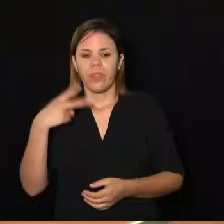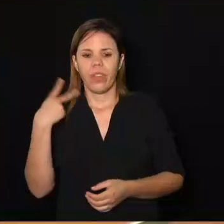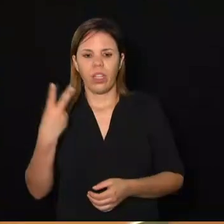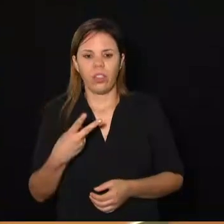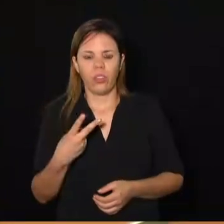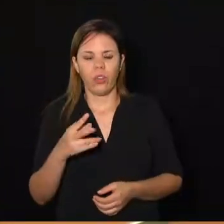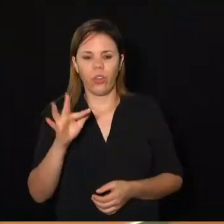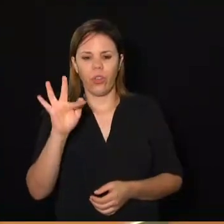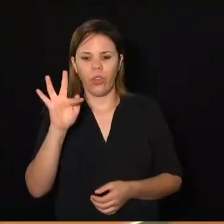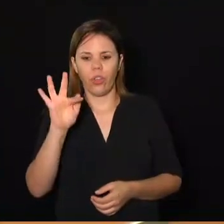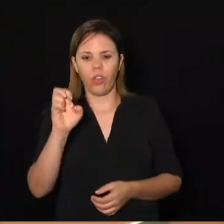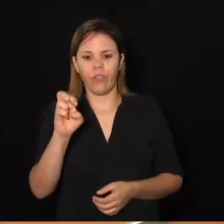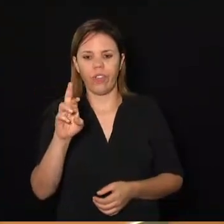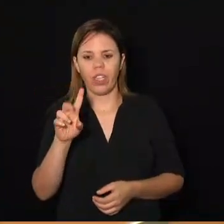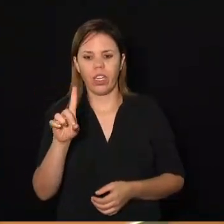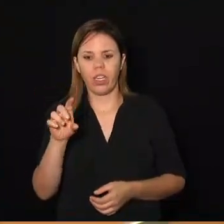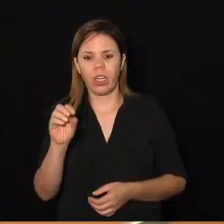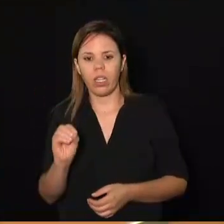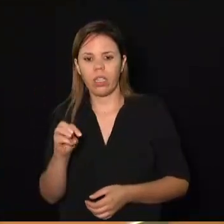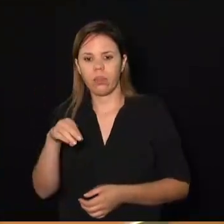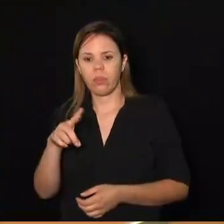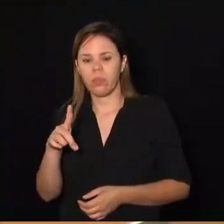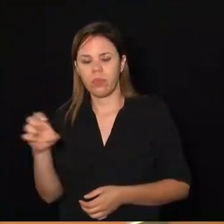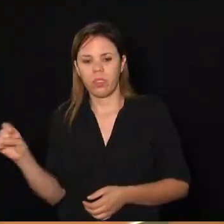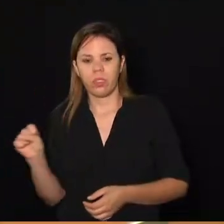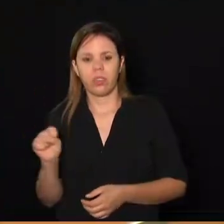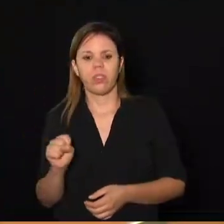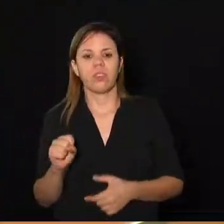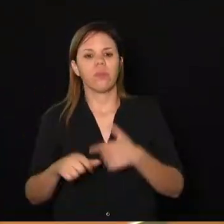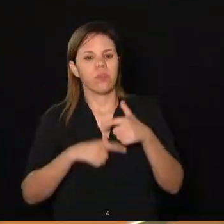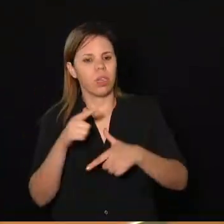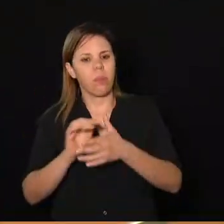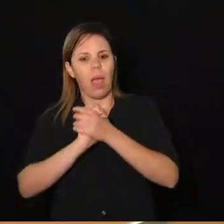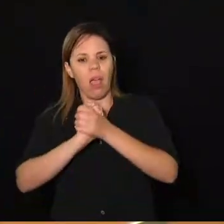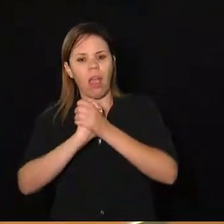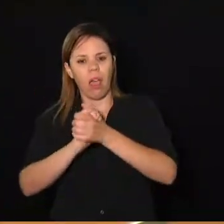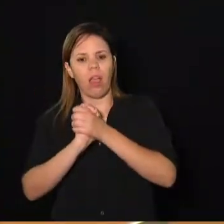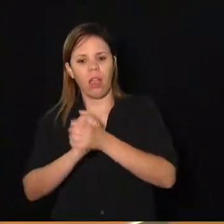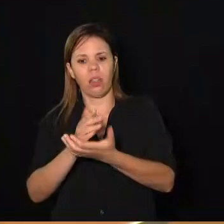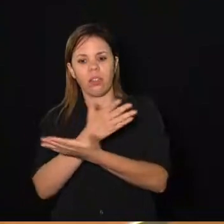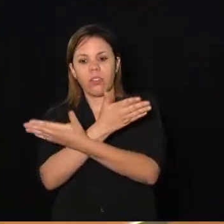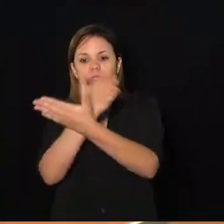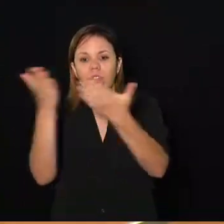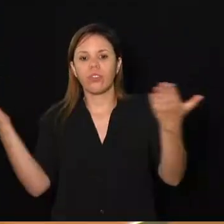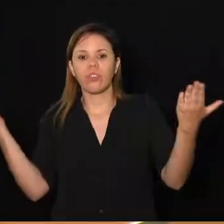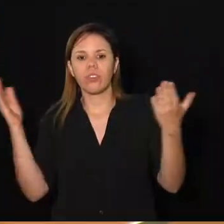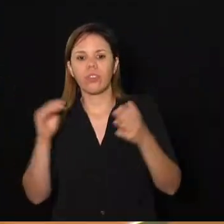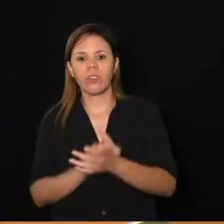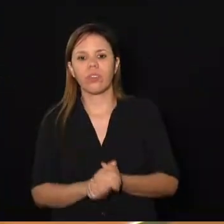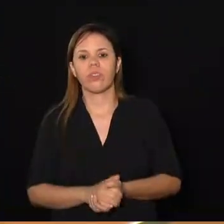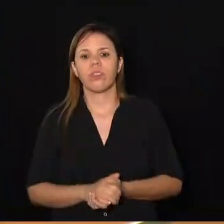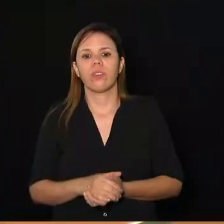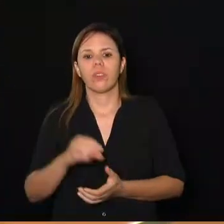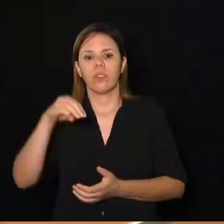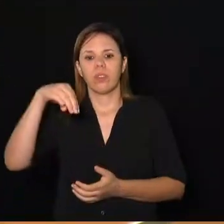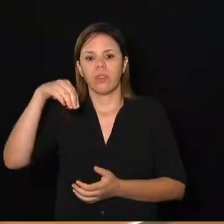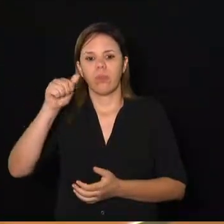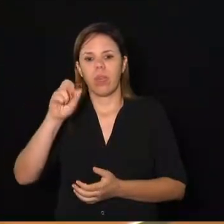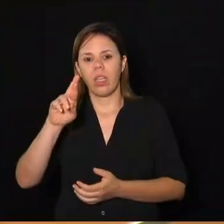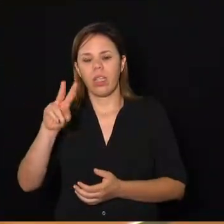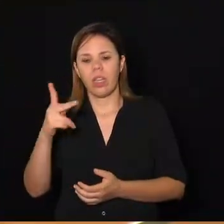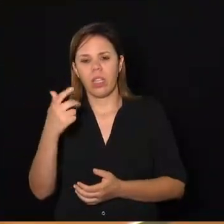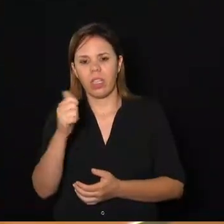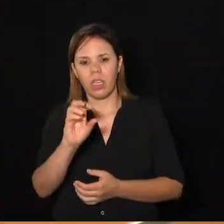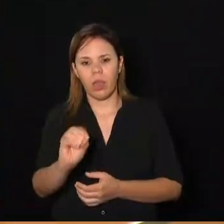vereador Vermelho parabéns pelo trabalho dos senhores gostaria de dizer que o Maranhão nos presenteou aí com um vereador